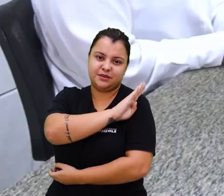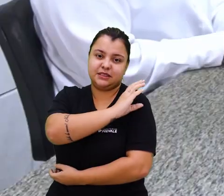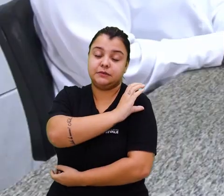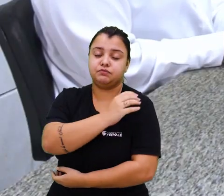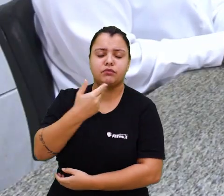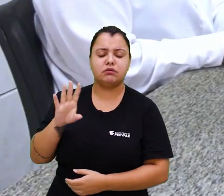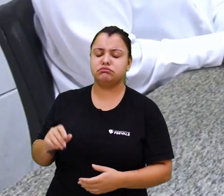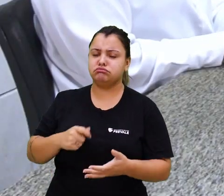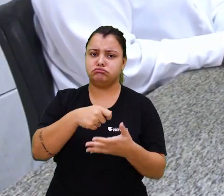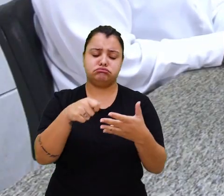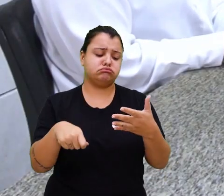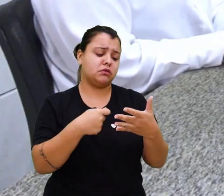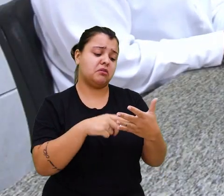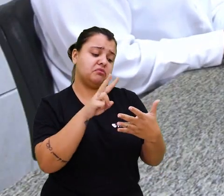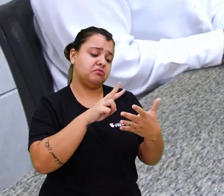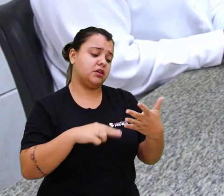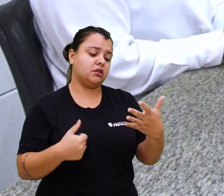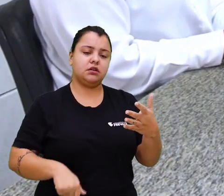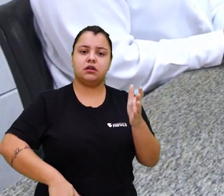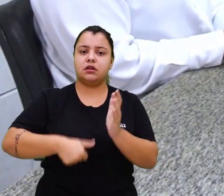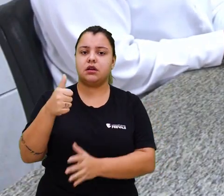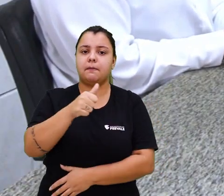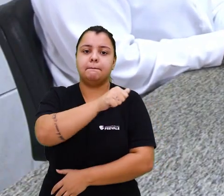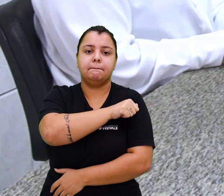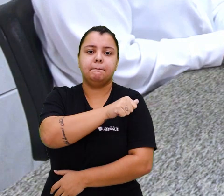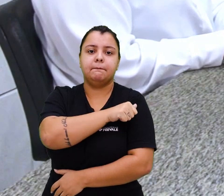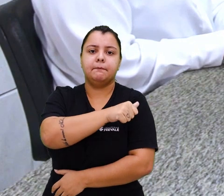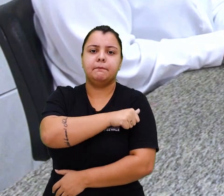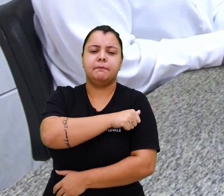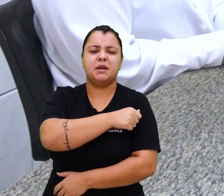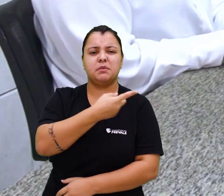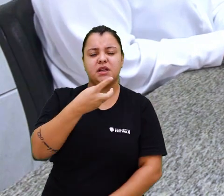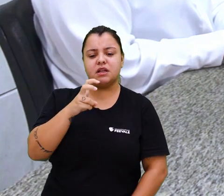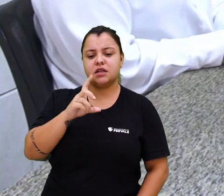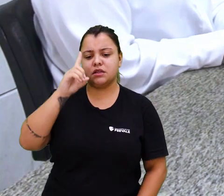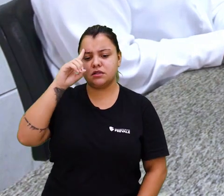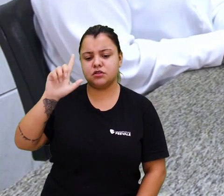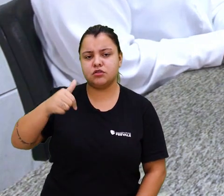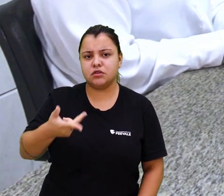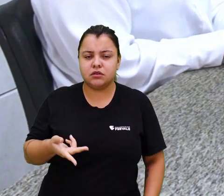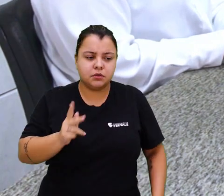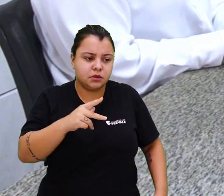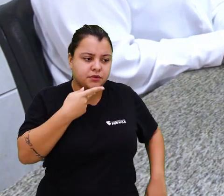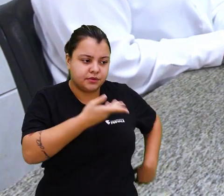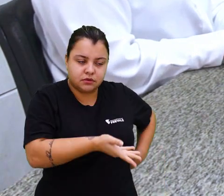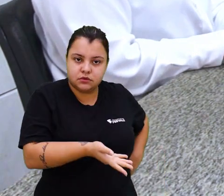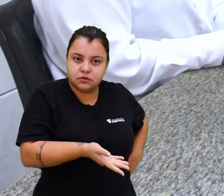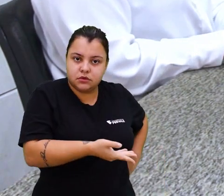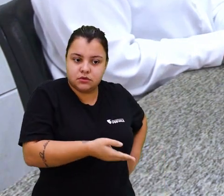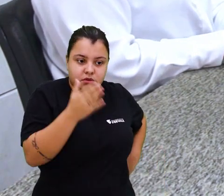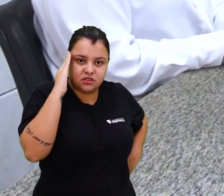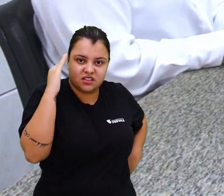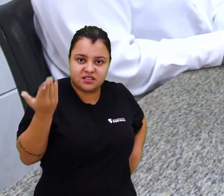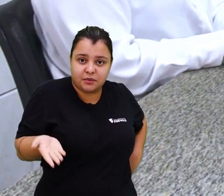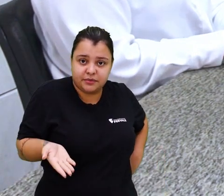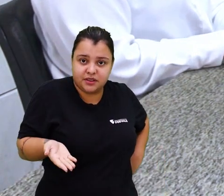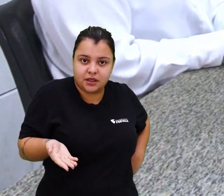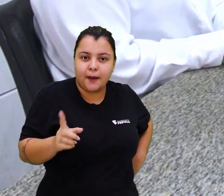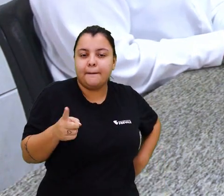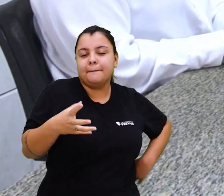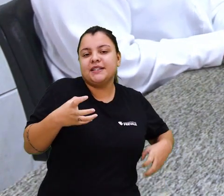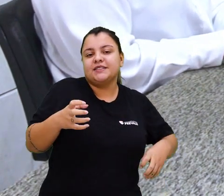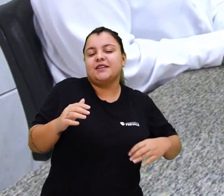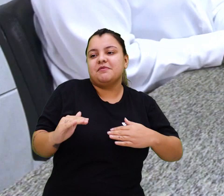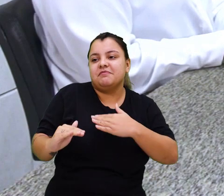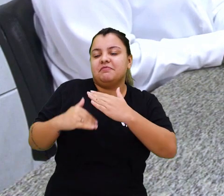escrevendo e aí eu entrei na primeira série fiquei 15 dias a professora falou olha não ele já já tá adiantado só que não queriam me